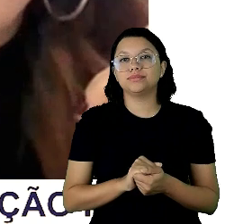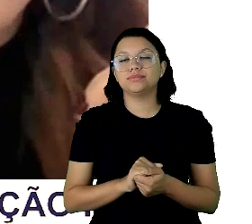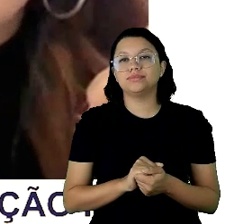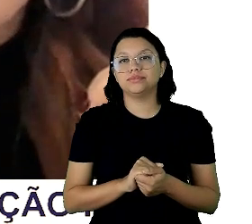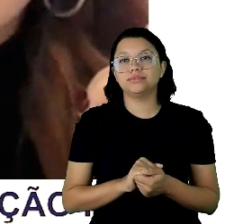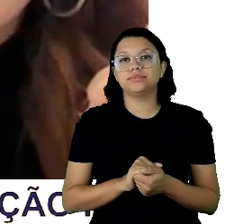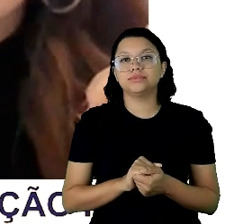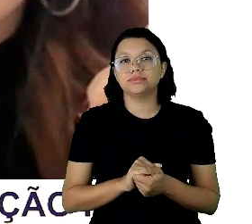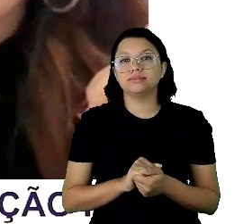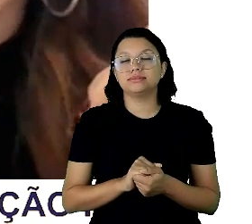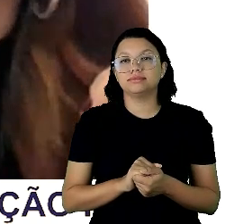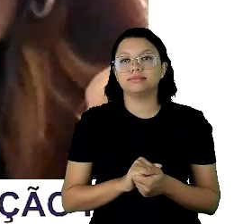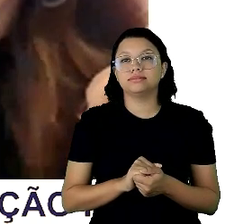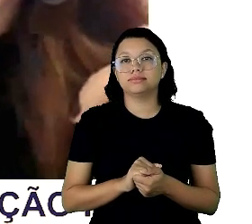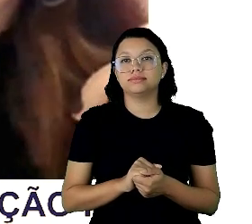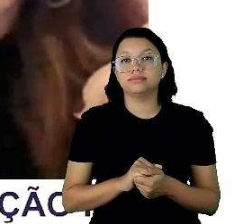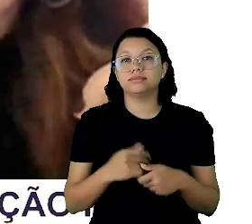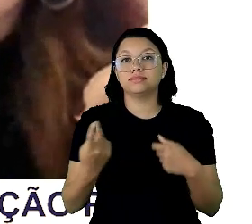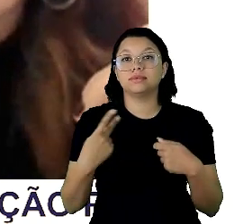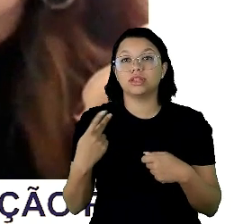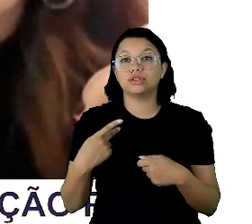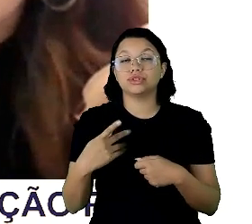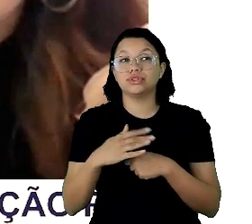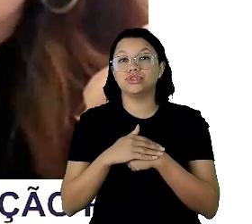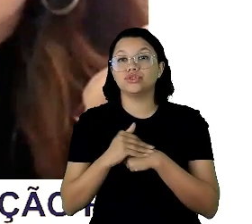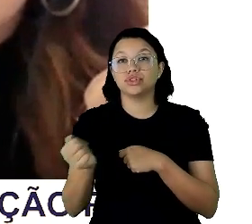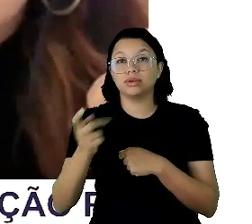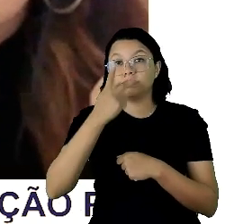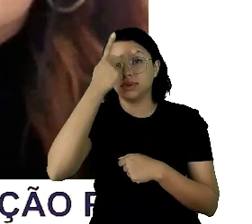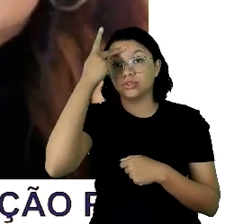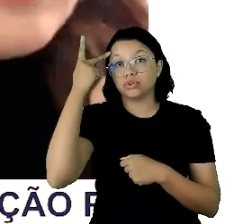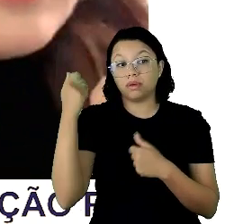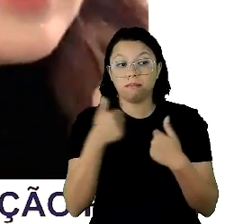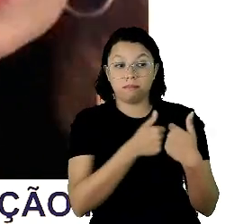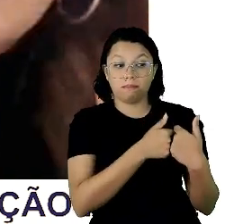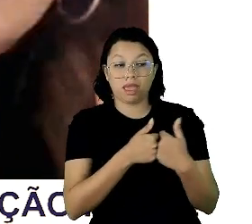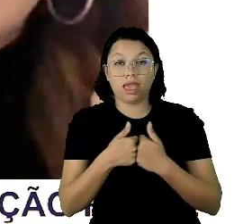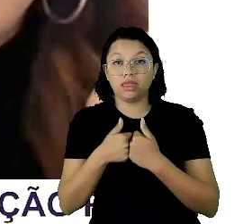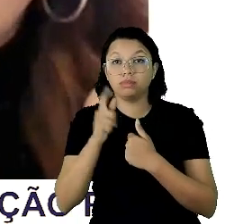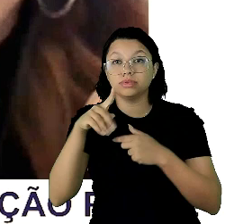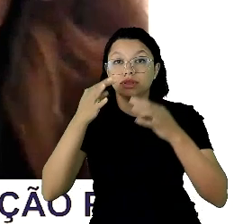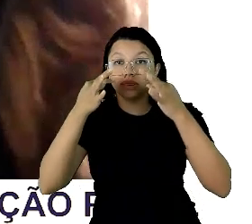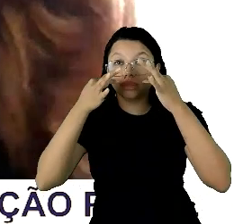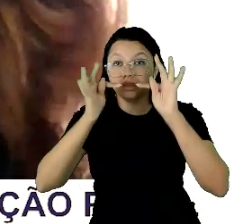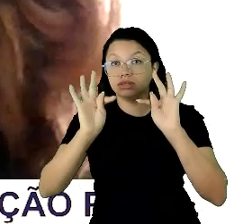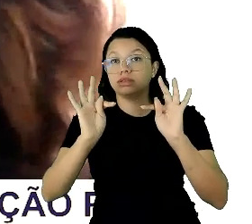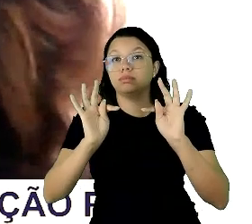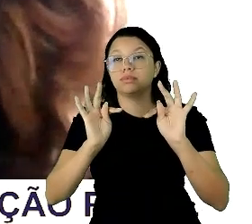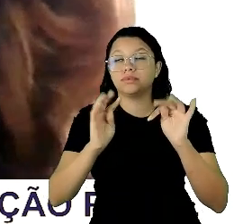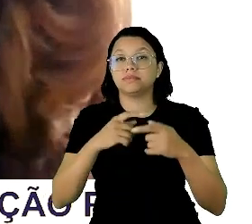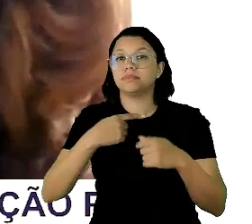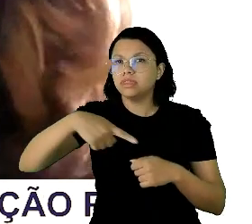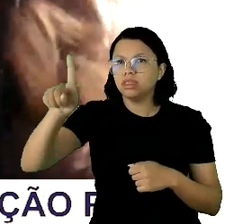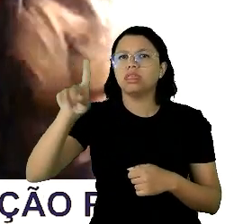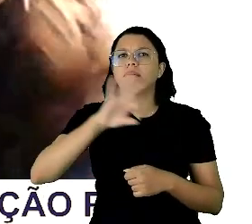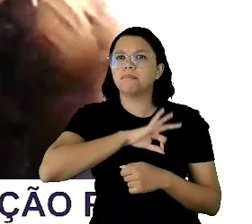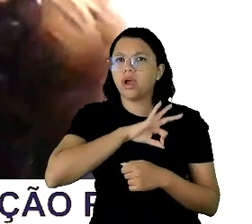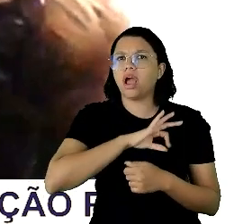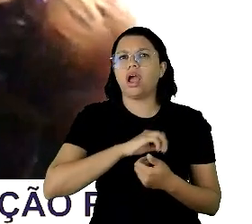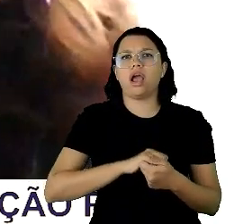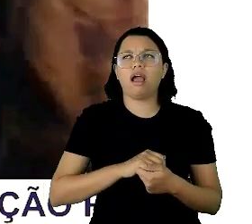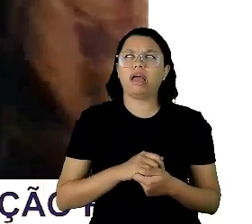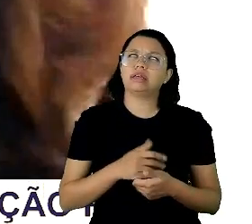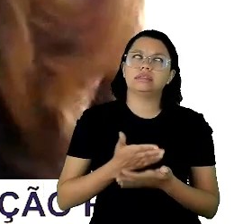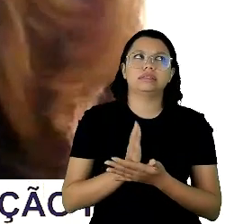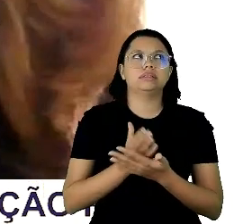a gente tem que chamar as pessoas que estão do lado para testemunhar. E tem que ir na polícia. Ah, é chato, gente, eu vou perder meu dia